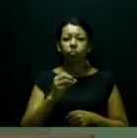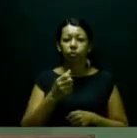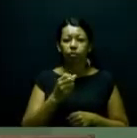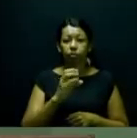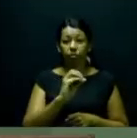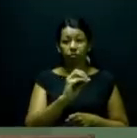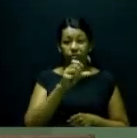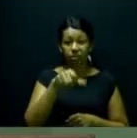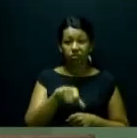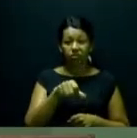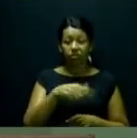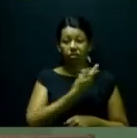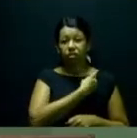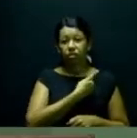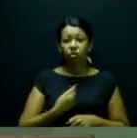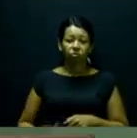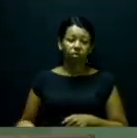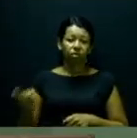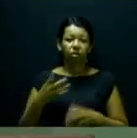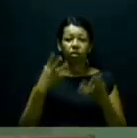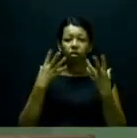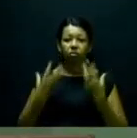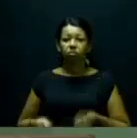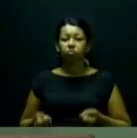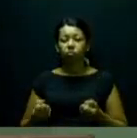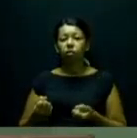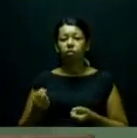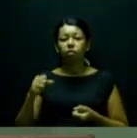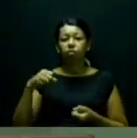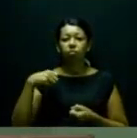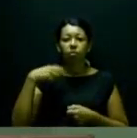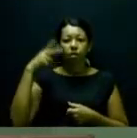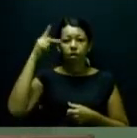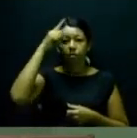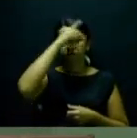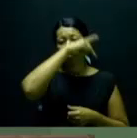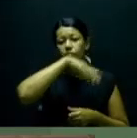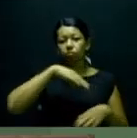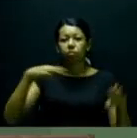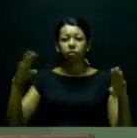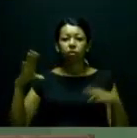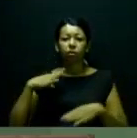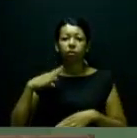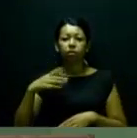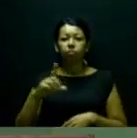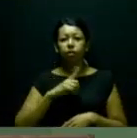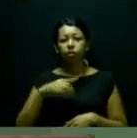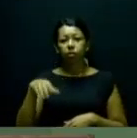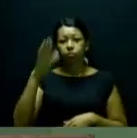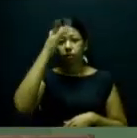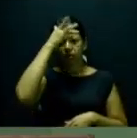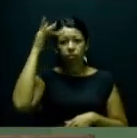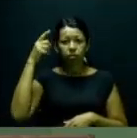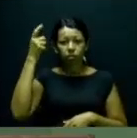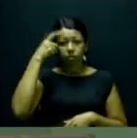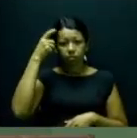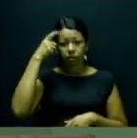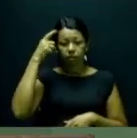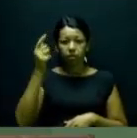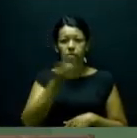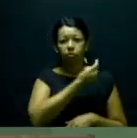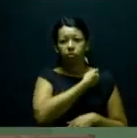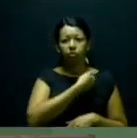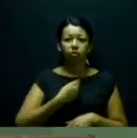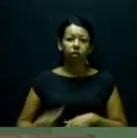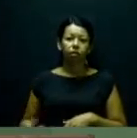esse desgoverno que está aí assumiu a prefeitura da nossa cidade, só que tem algumas pessoas que acham que governar é